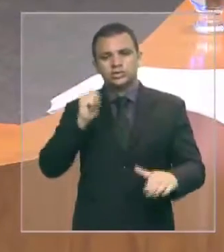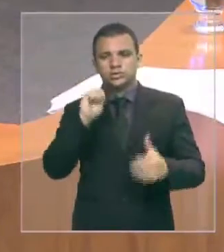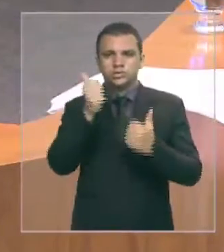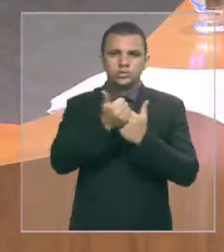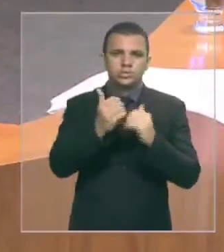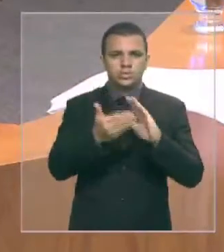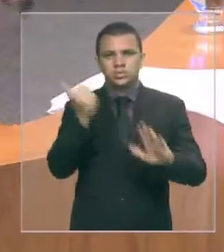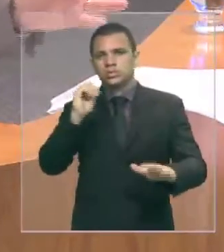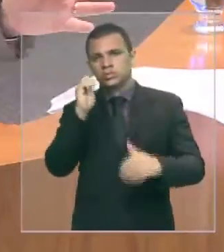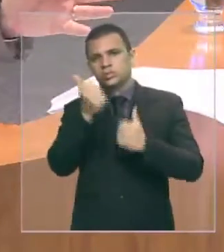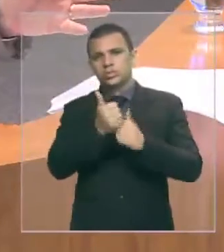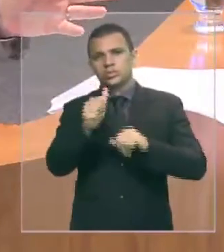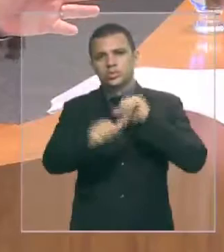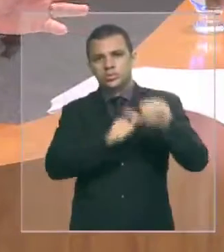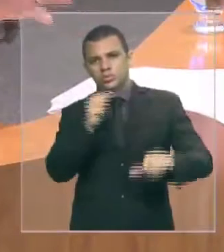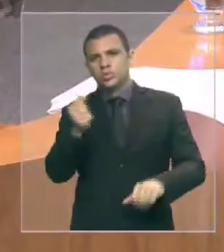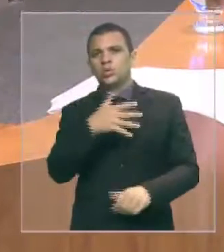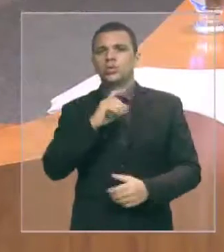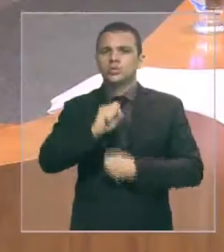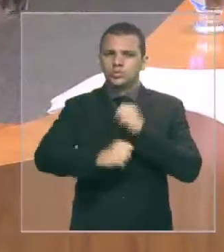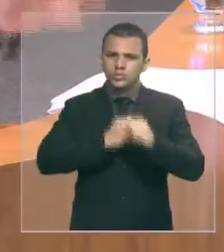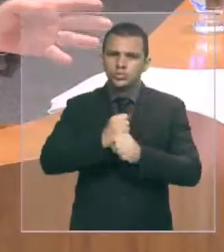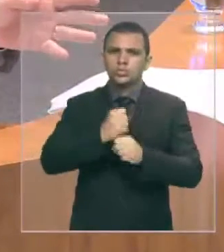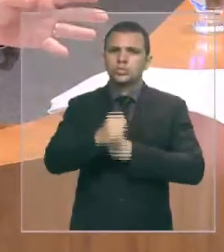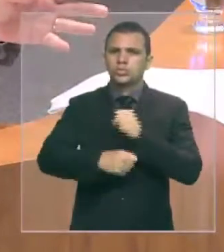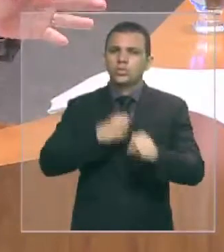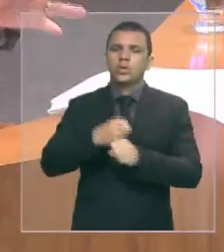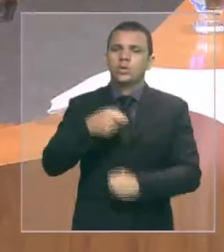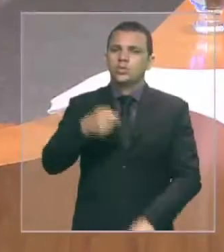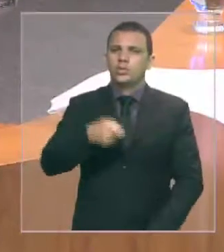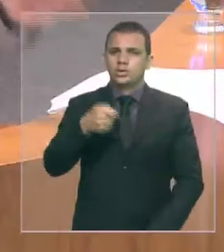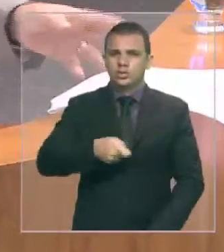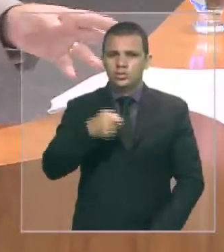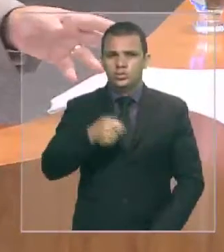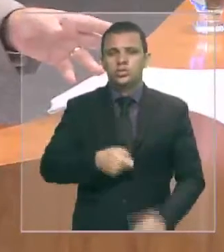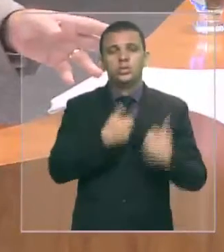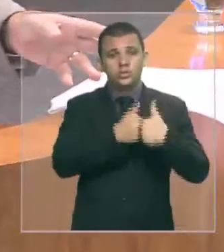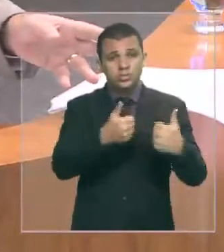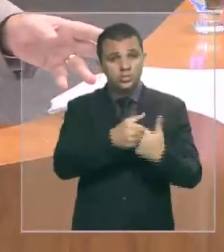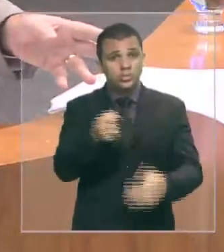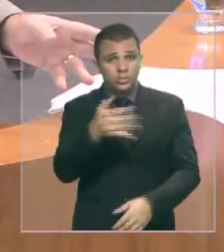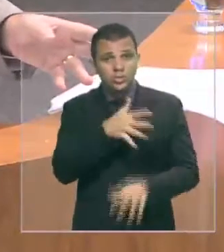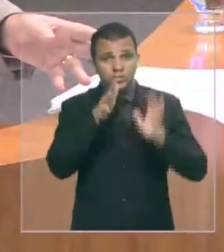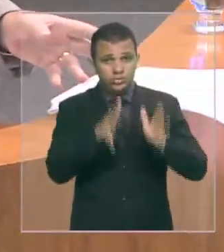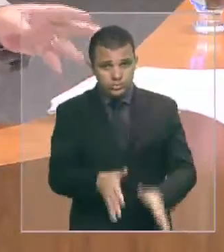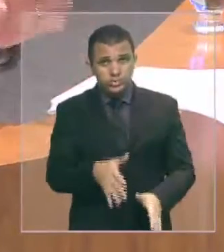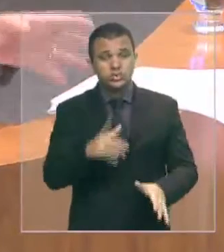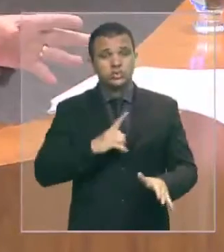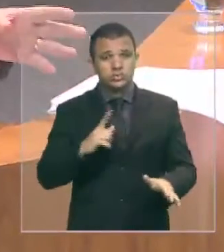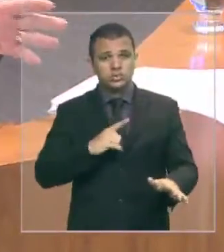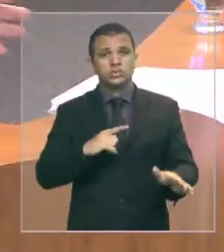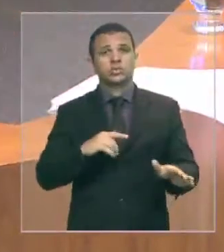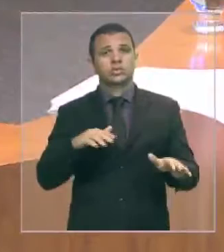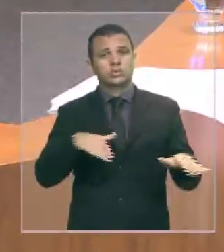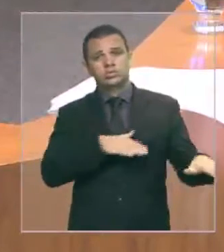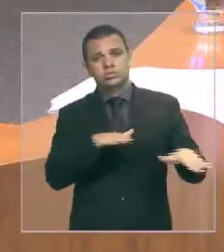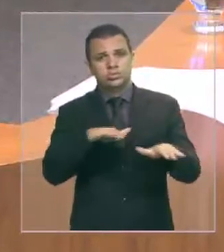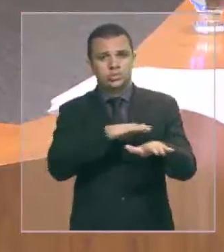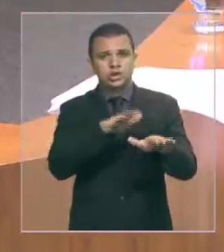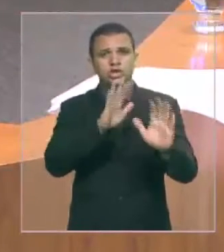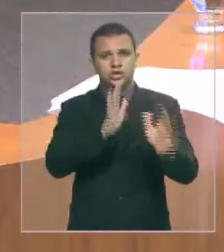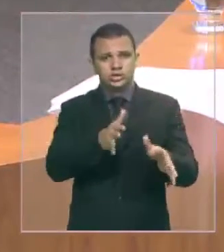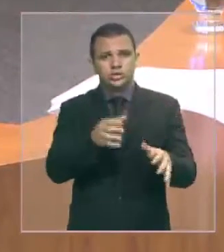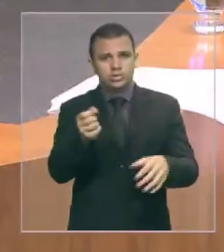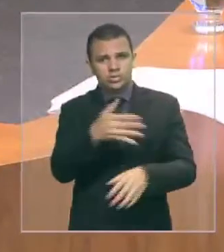obrigatoriamente retirados ônibus, mesmo os novos que estejam circulando, novos que eu me